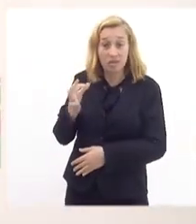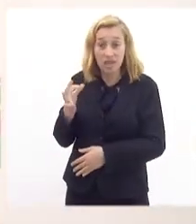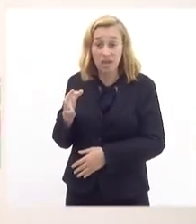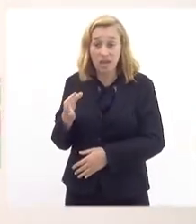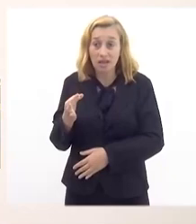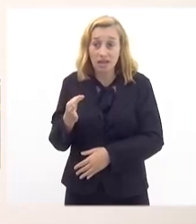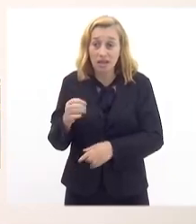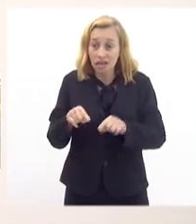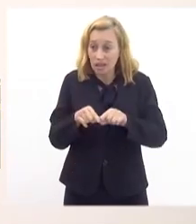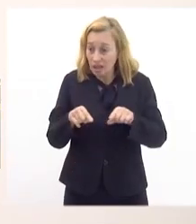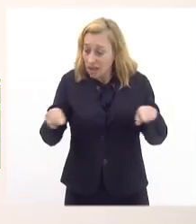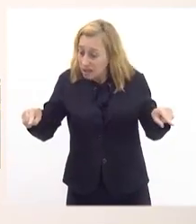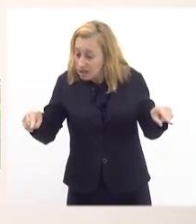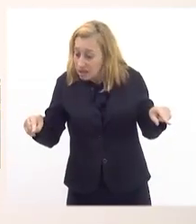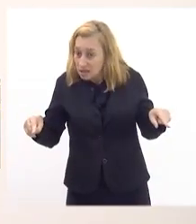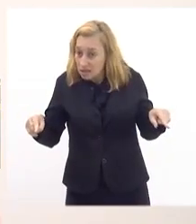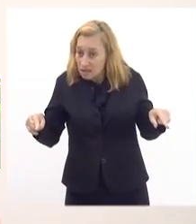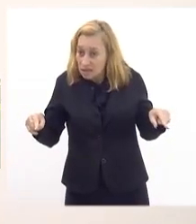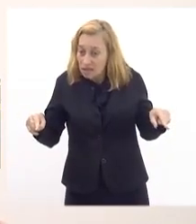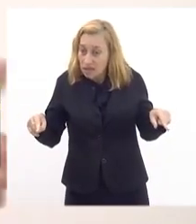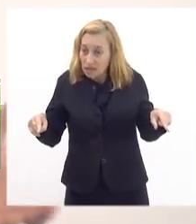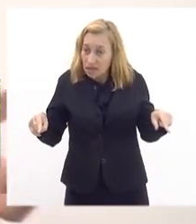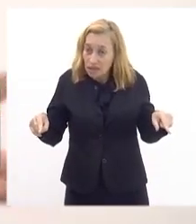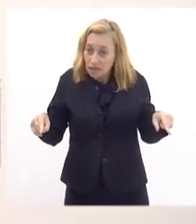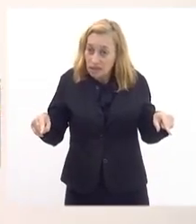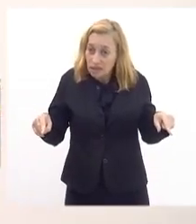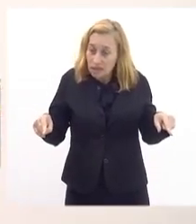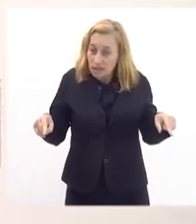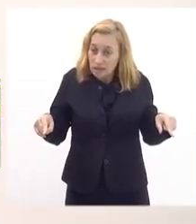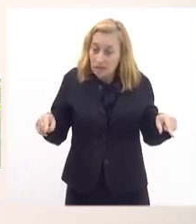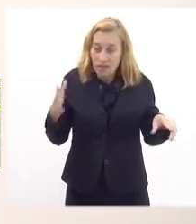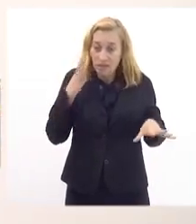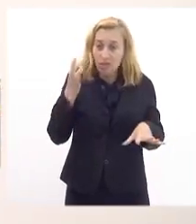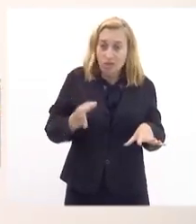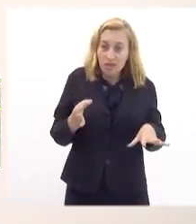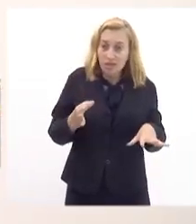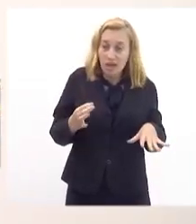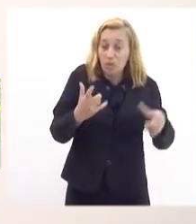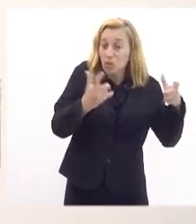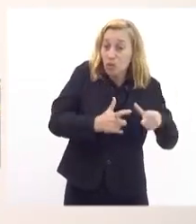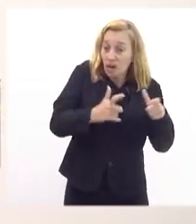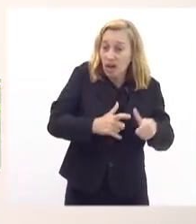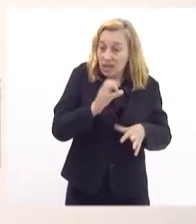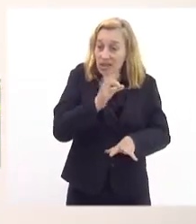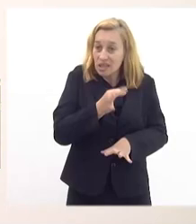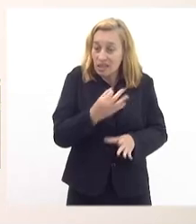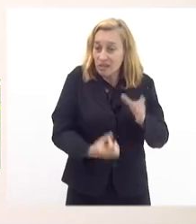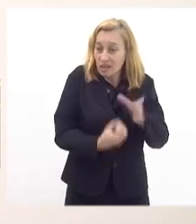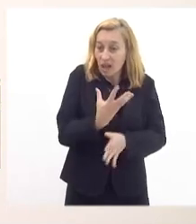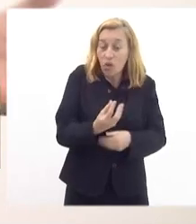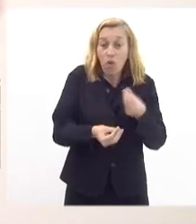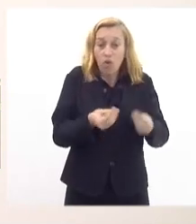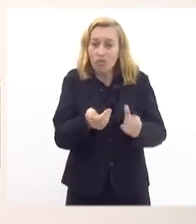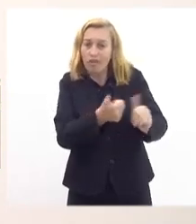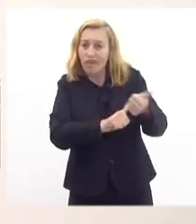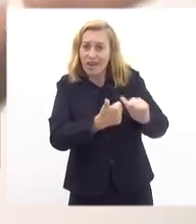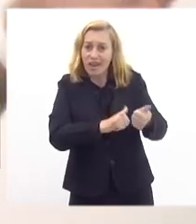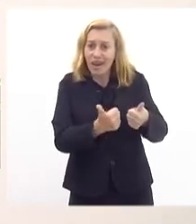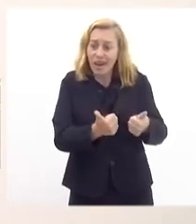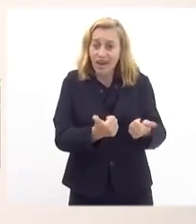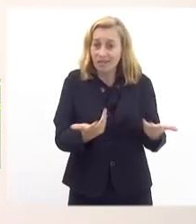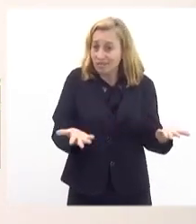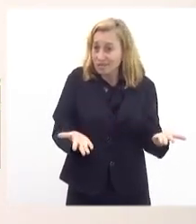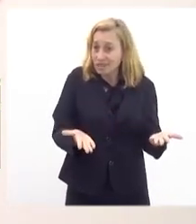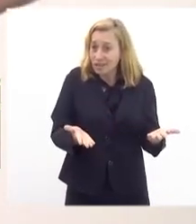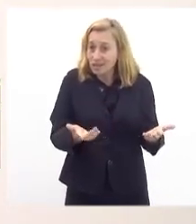a distância da linha de transmissão Poxa você não sabe onde vai se localizar como é que vai poder avaliar que é em